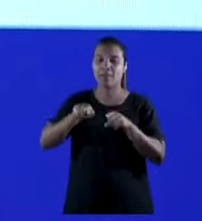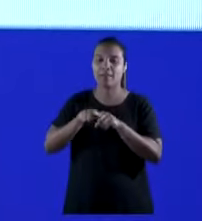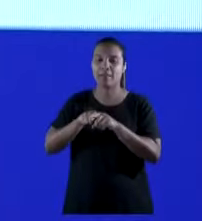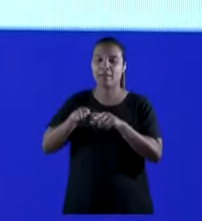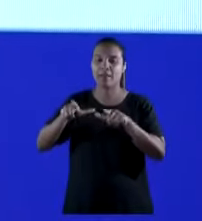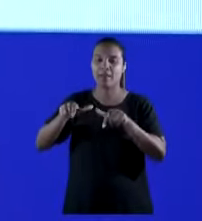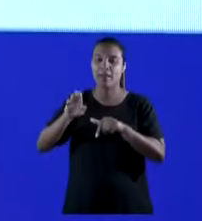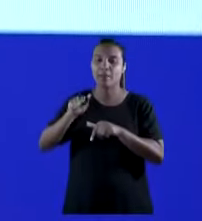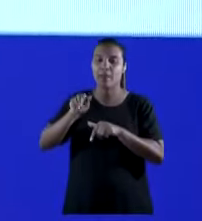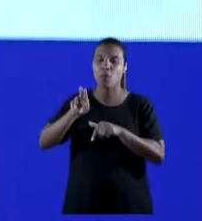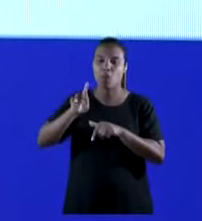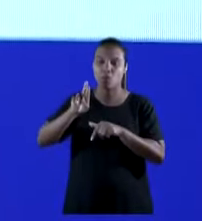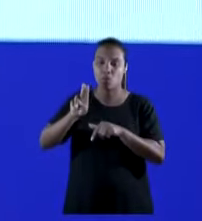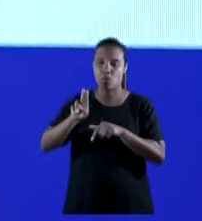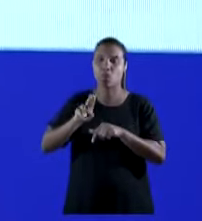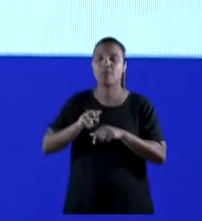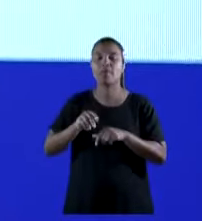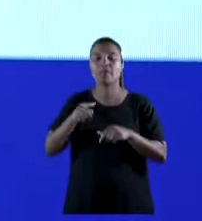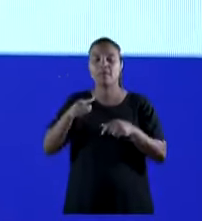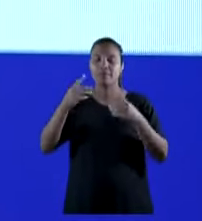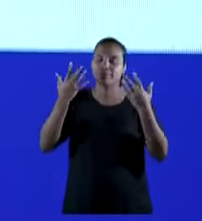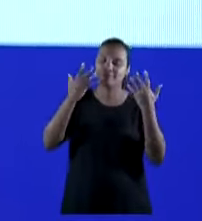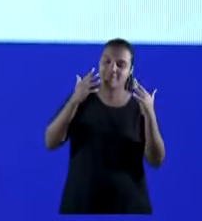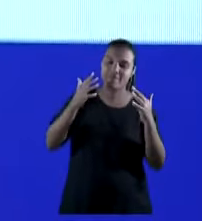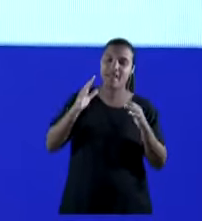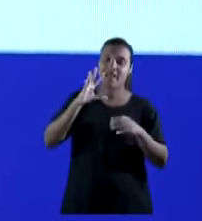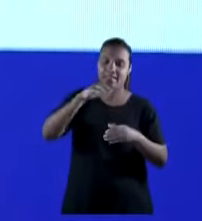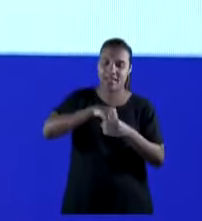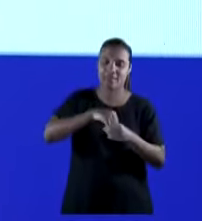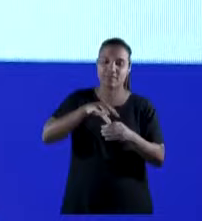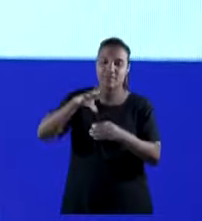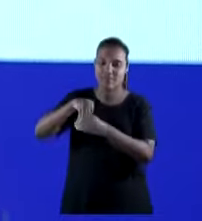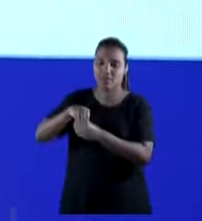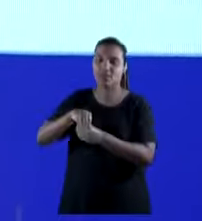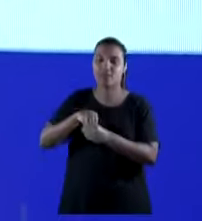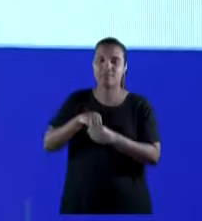comemorando o acesso do Noroeste e do Velo Clube.